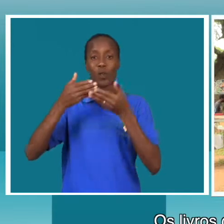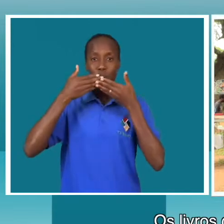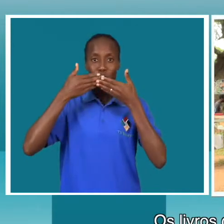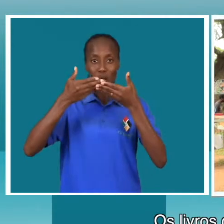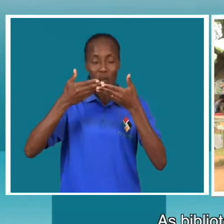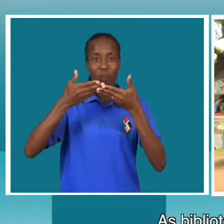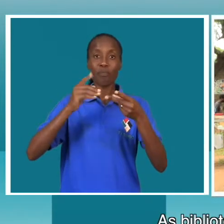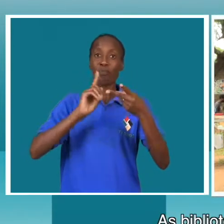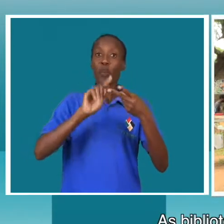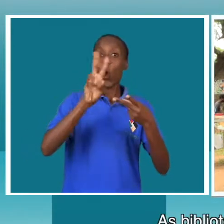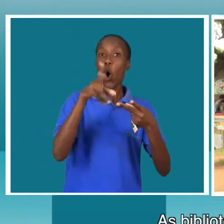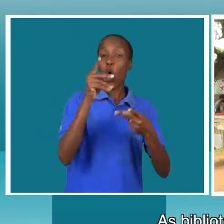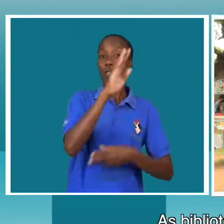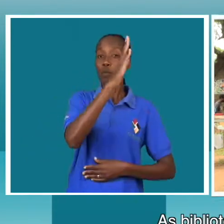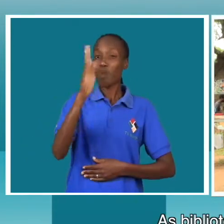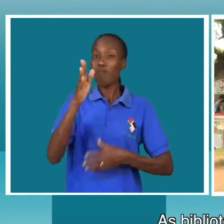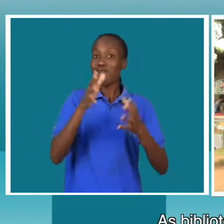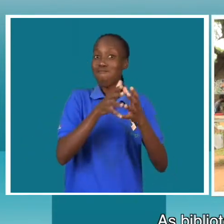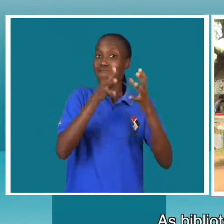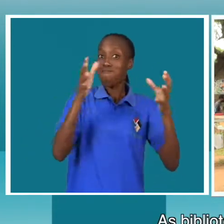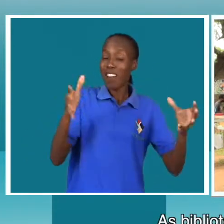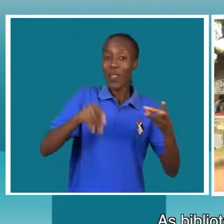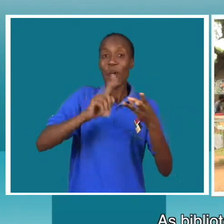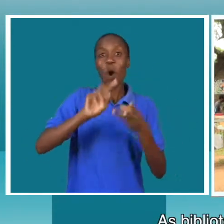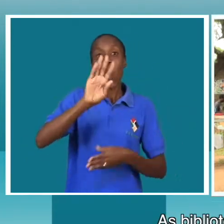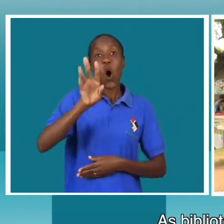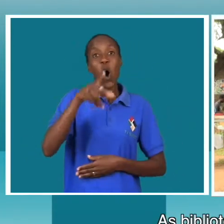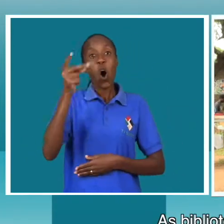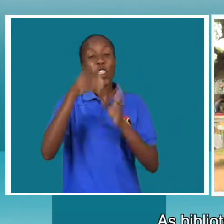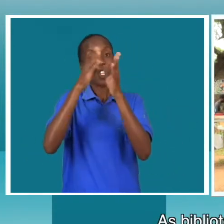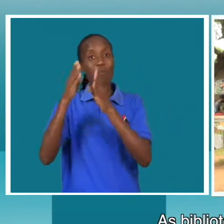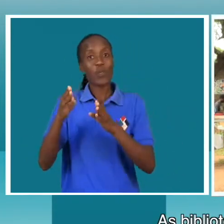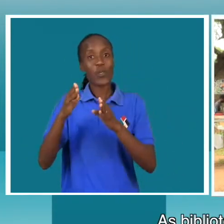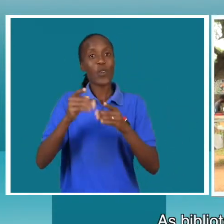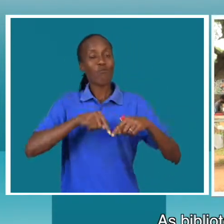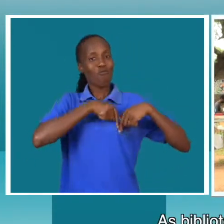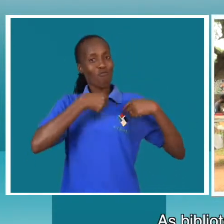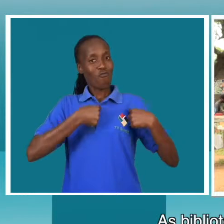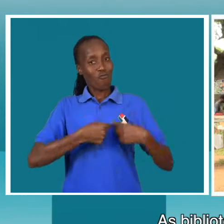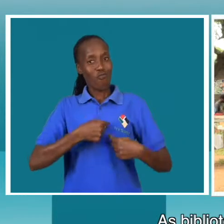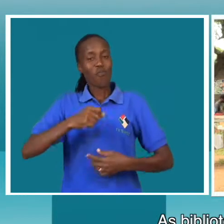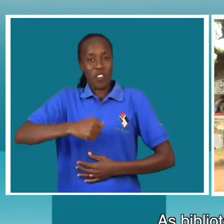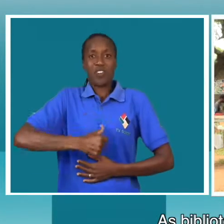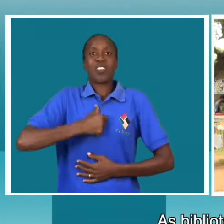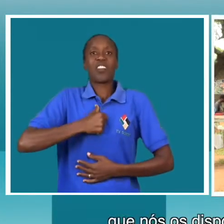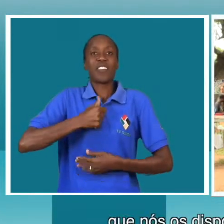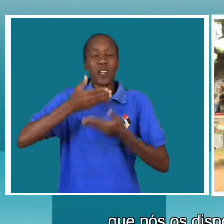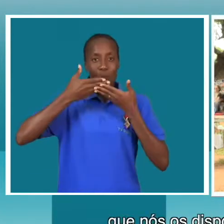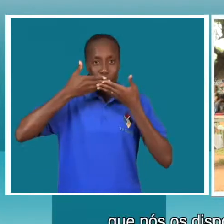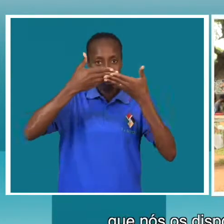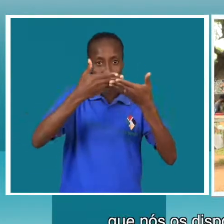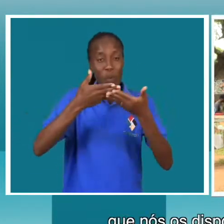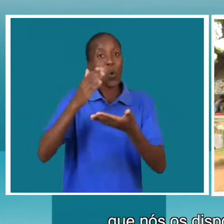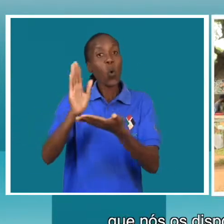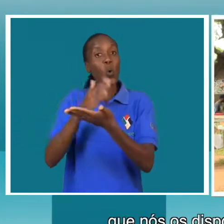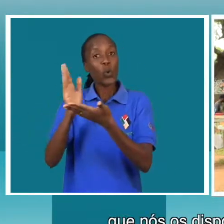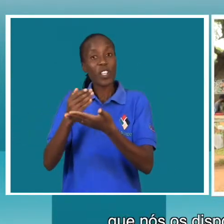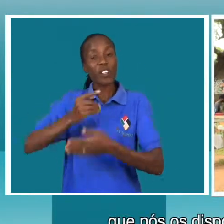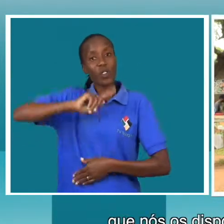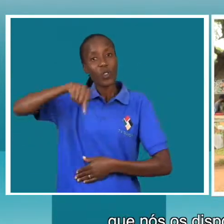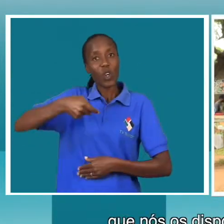feitas. Outras bibliotecas maiores, outras pessoas individuais podem doar os livros para nós. e os livros que nós